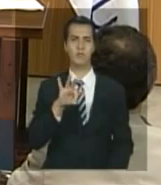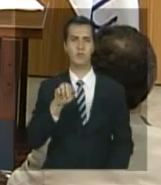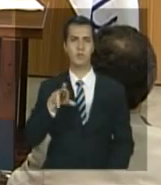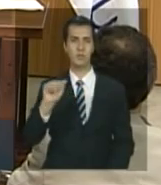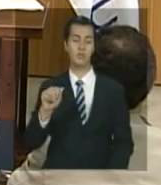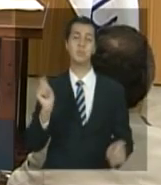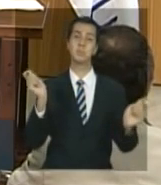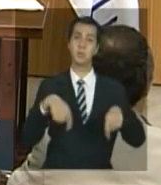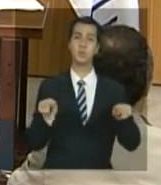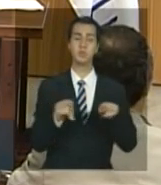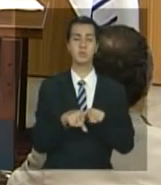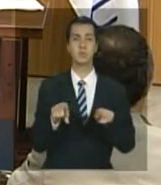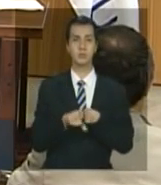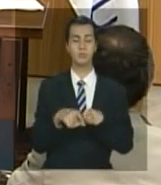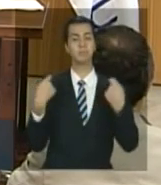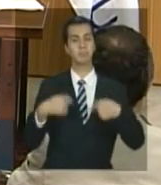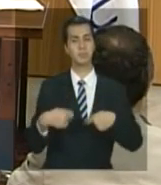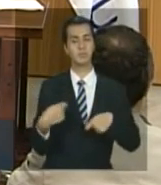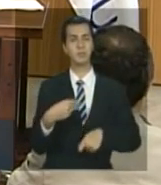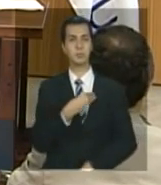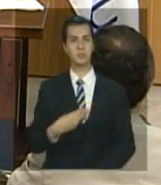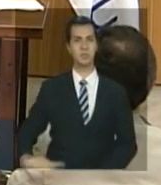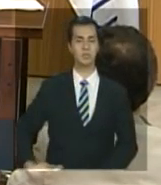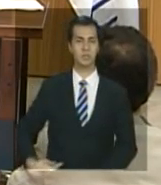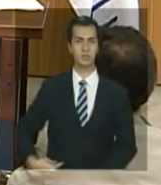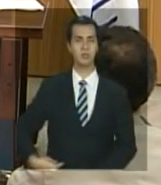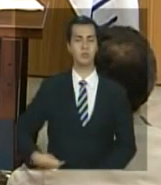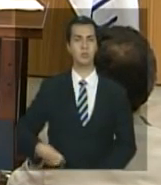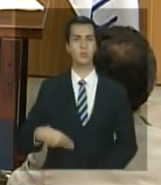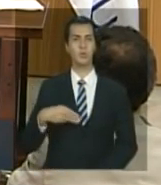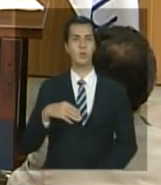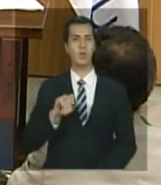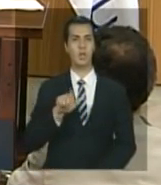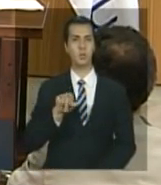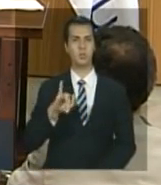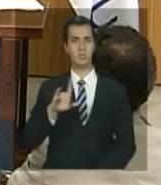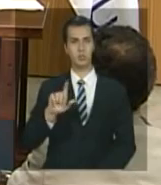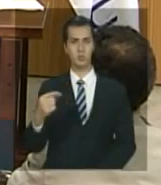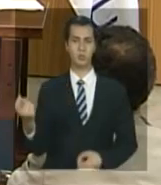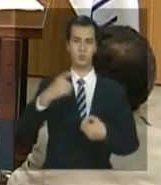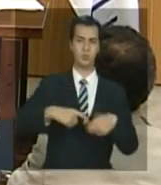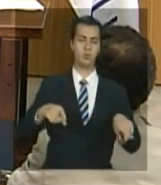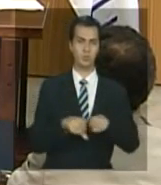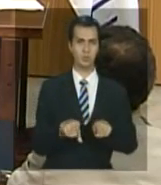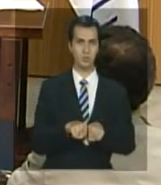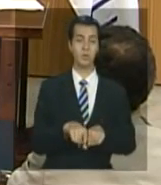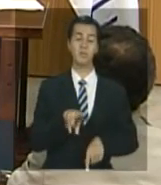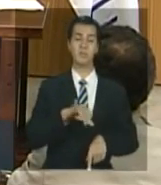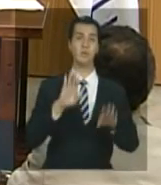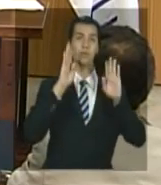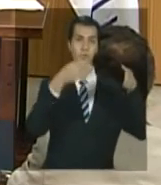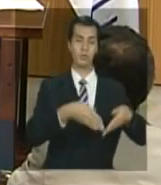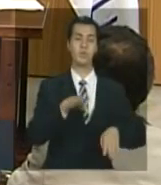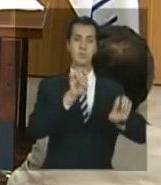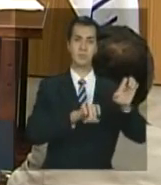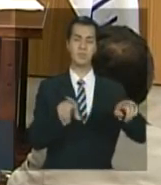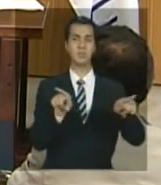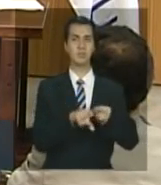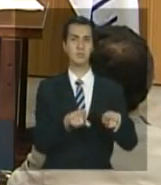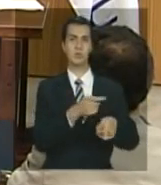poderá ensejar a inclusão do ministro da Educação. Nós teremos o foro empresarial e a reunião dos ministros do